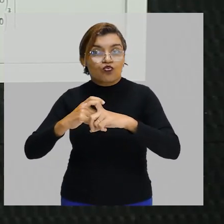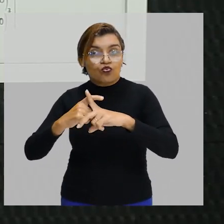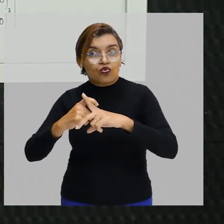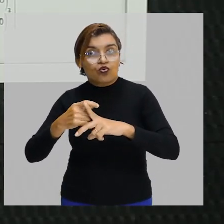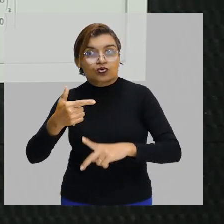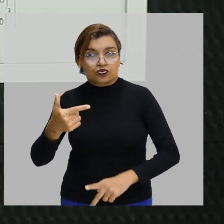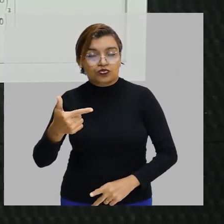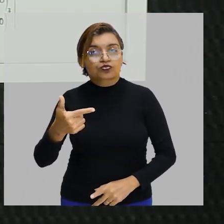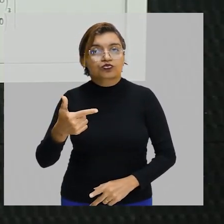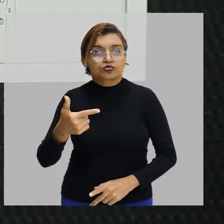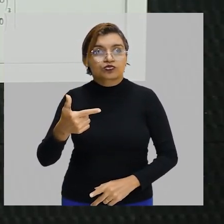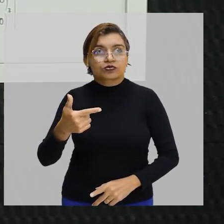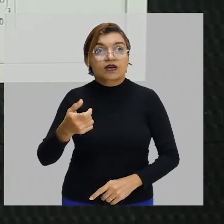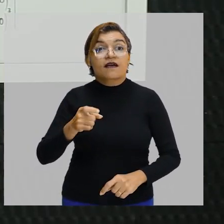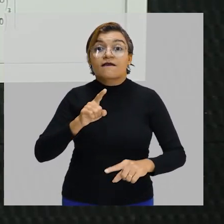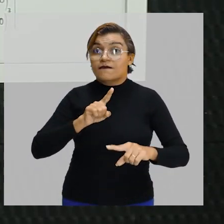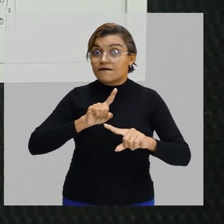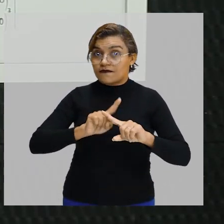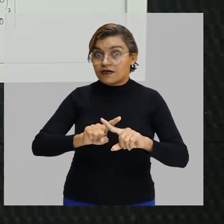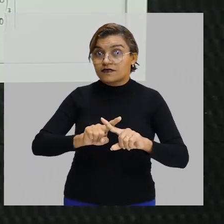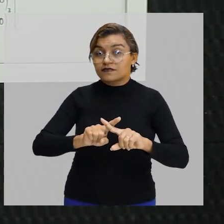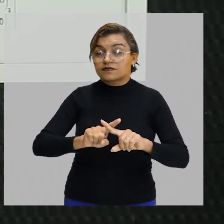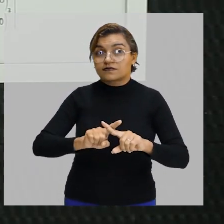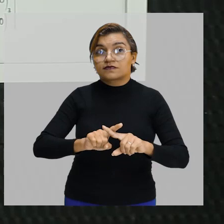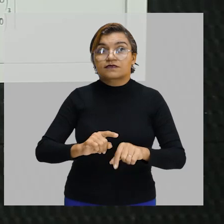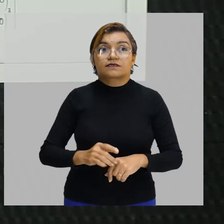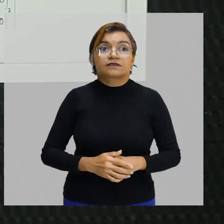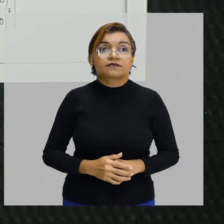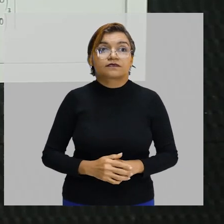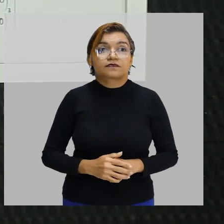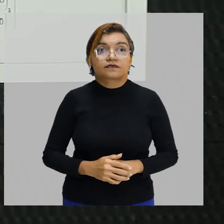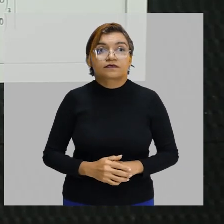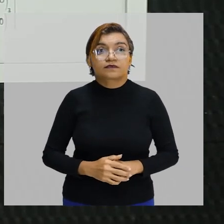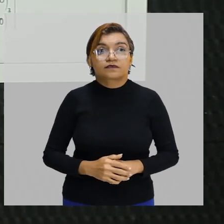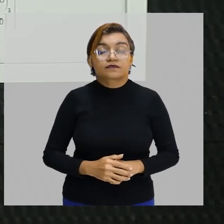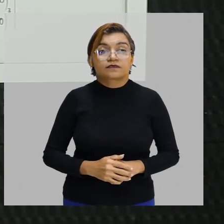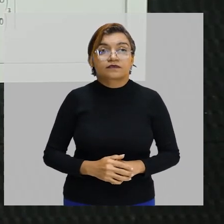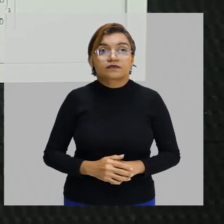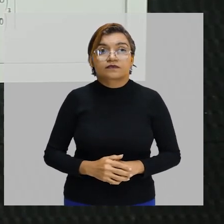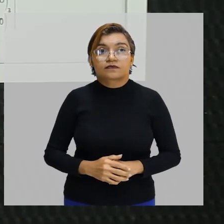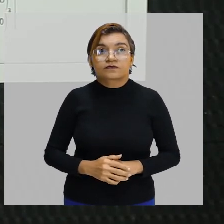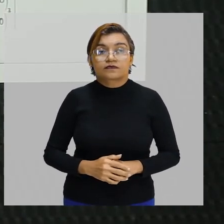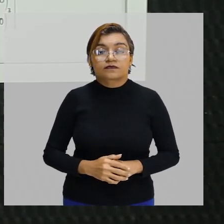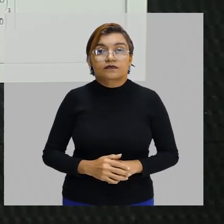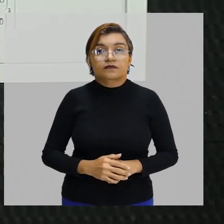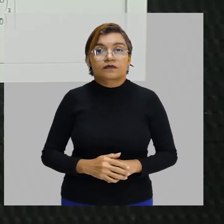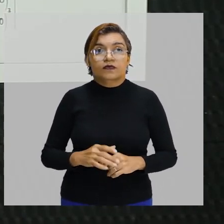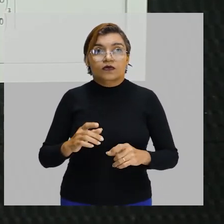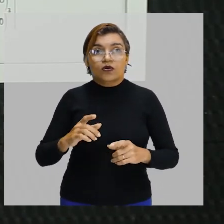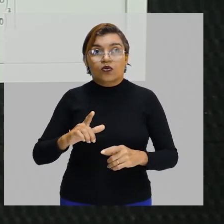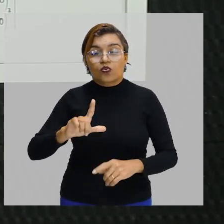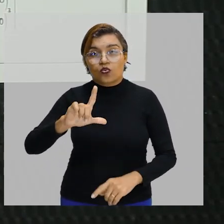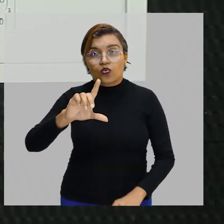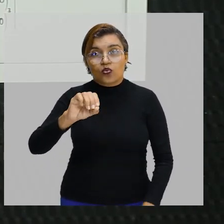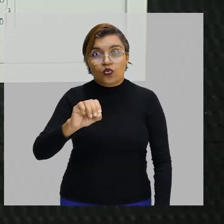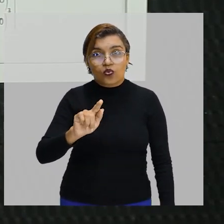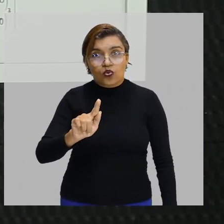certo? Vezes o log de 200